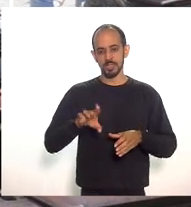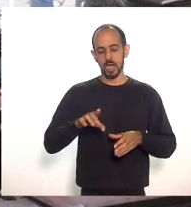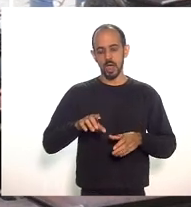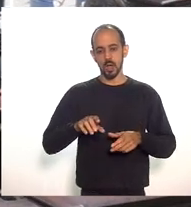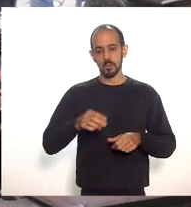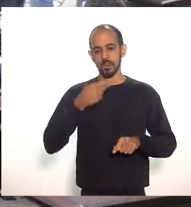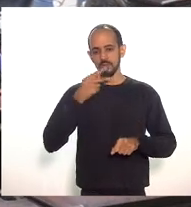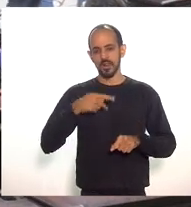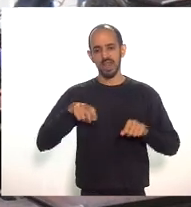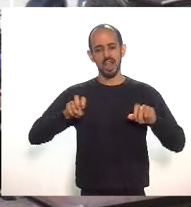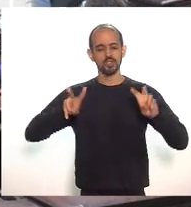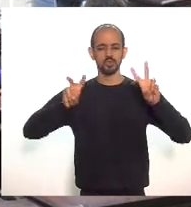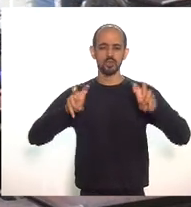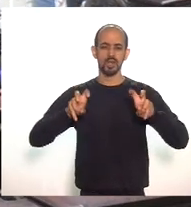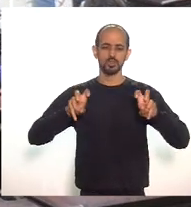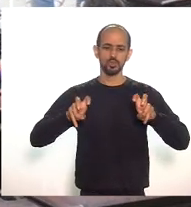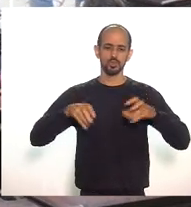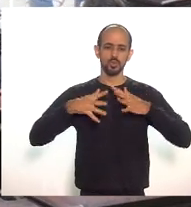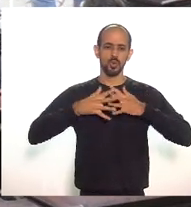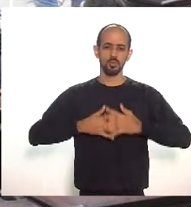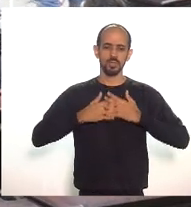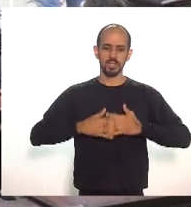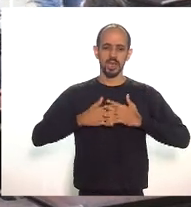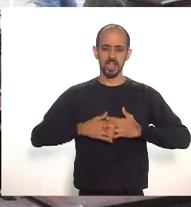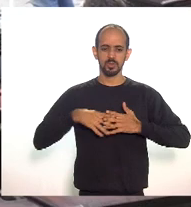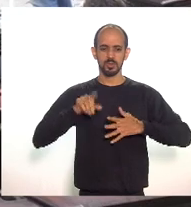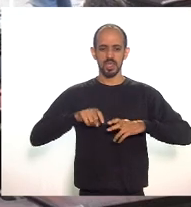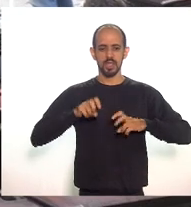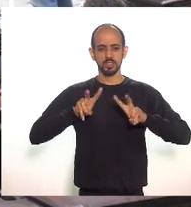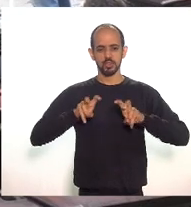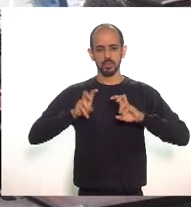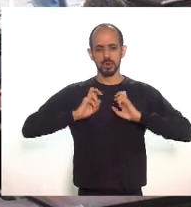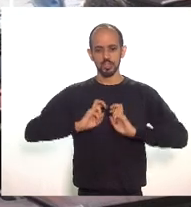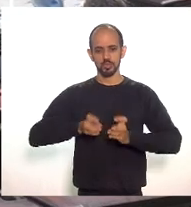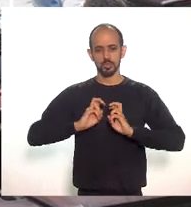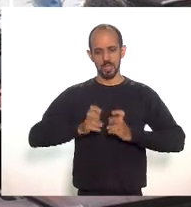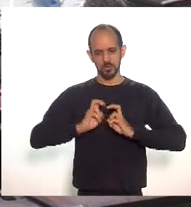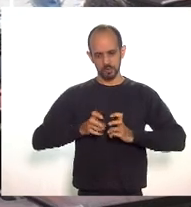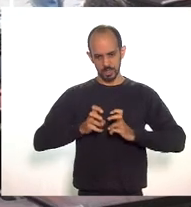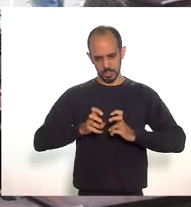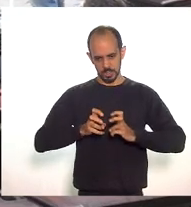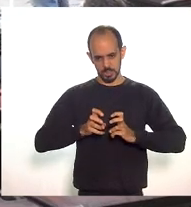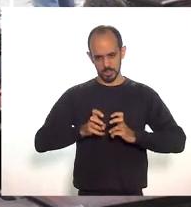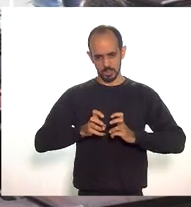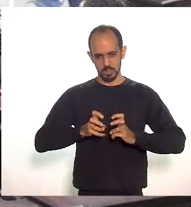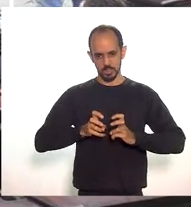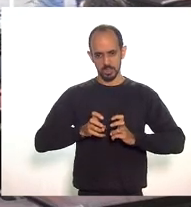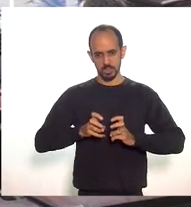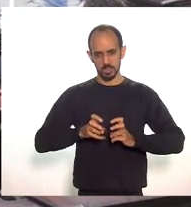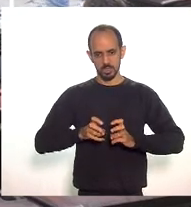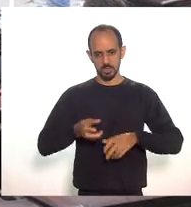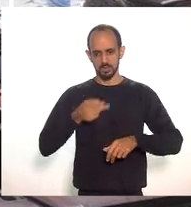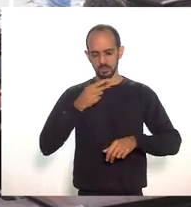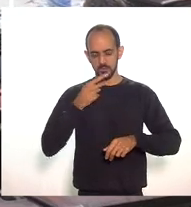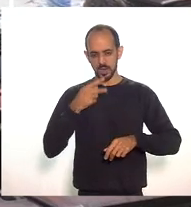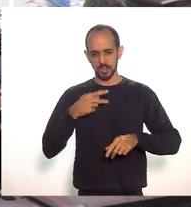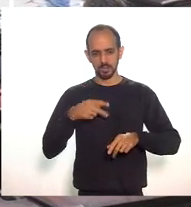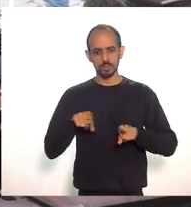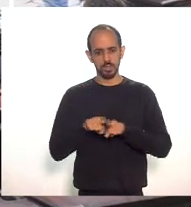um assunto tão polêmico que a questão da SuperVia metrô barca e a questão do transporte